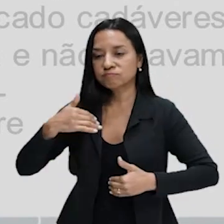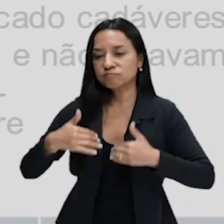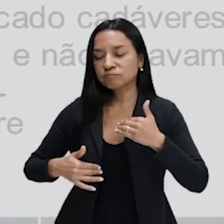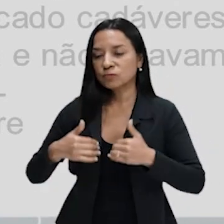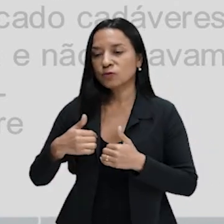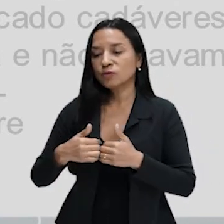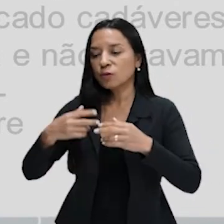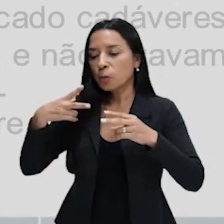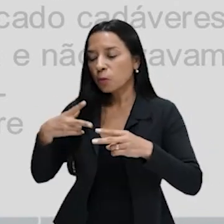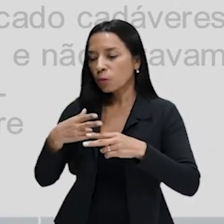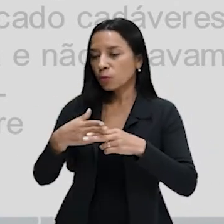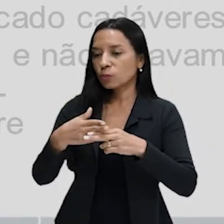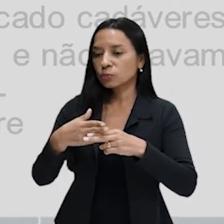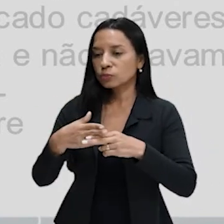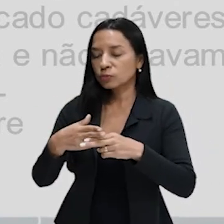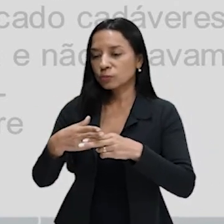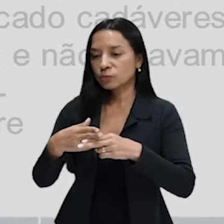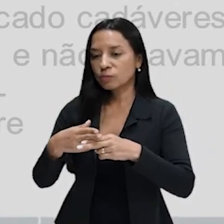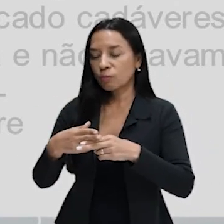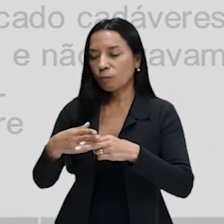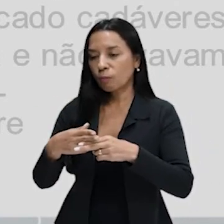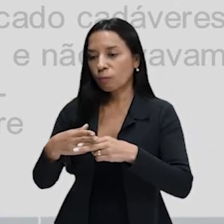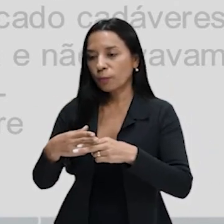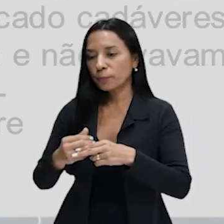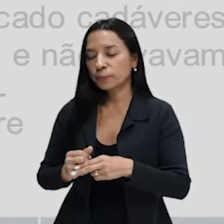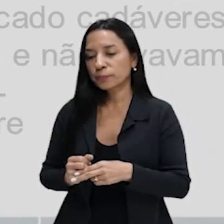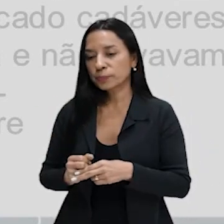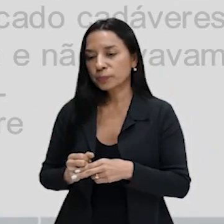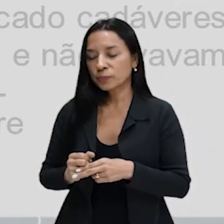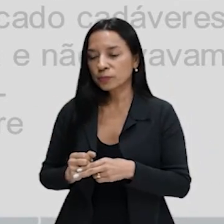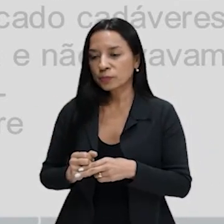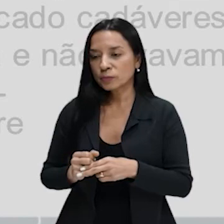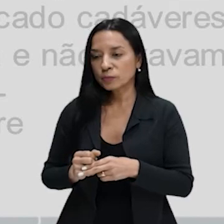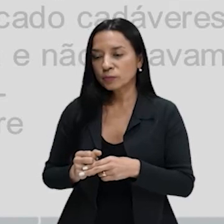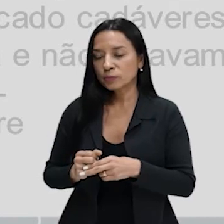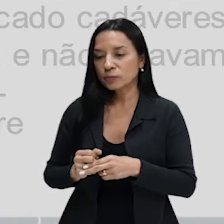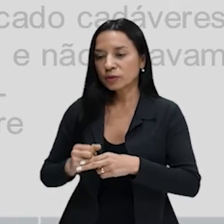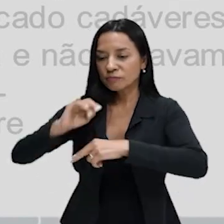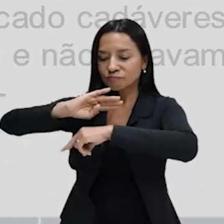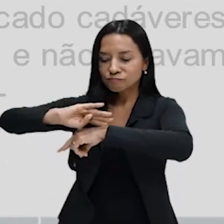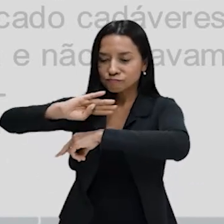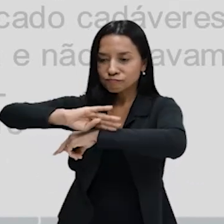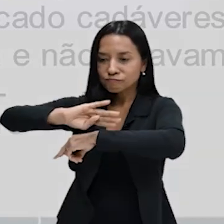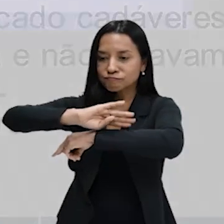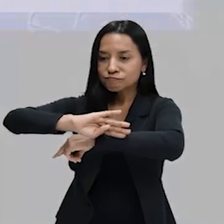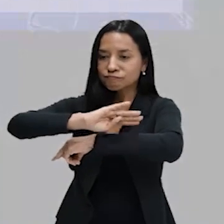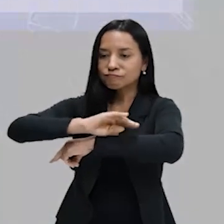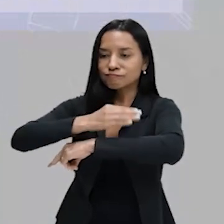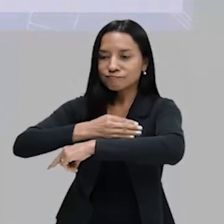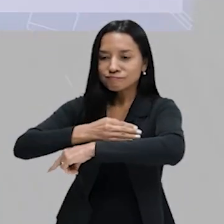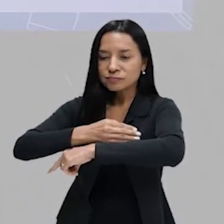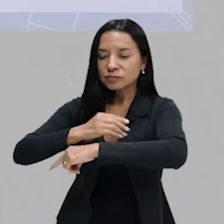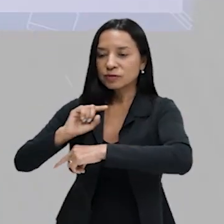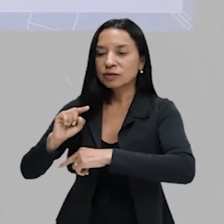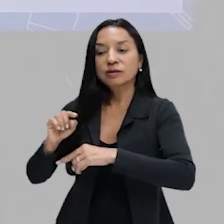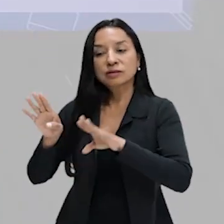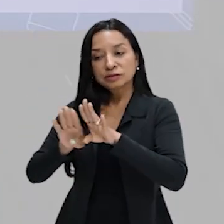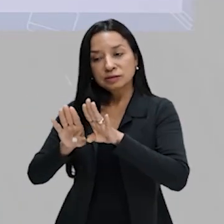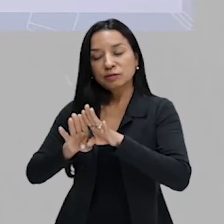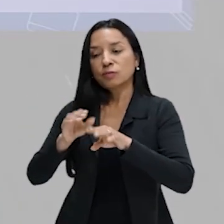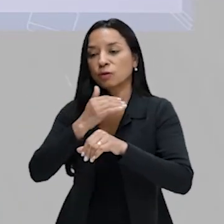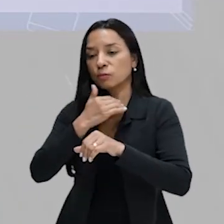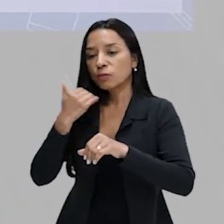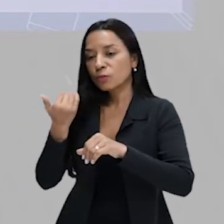se cortou com bisturi enquanto estava promovendo a dissecção do cadáver e ele veio a morrer com os mesmos